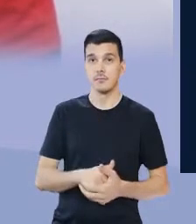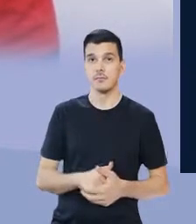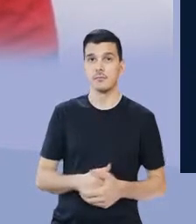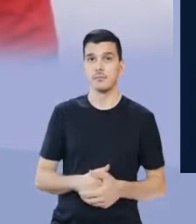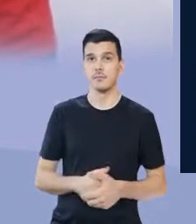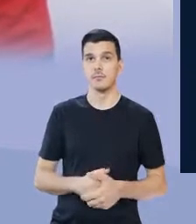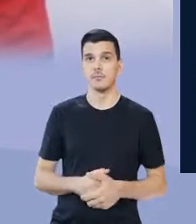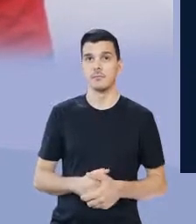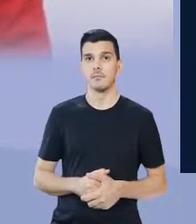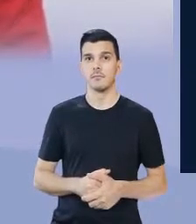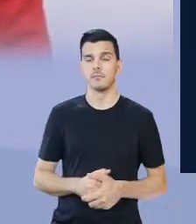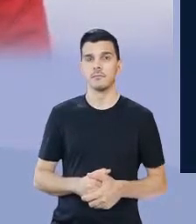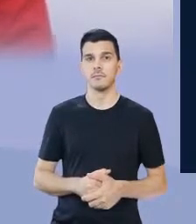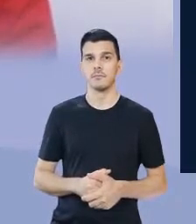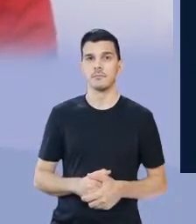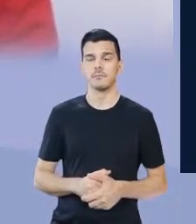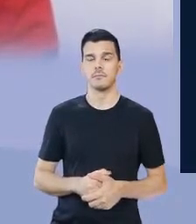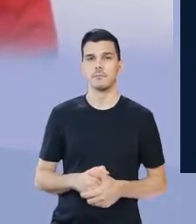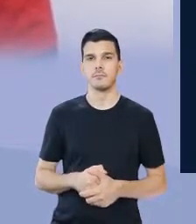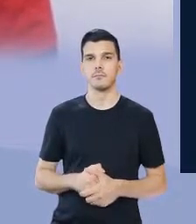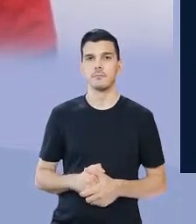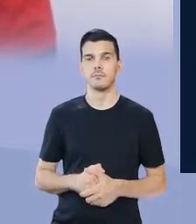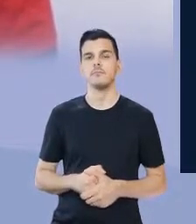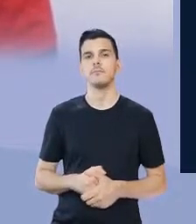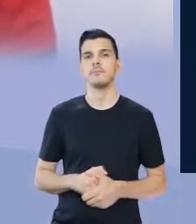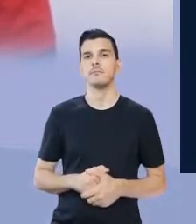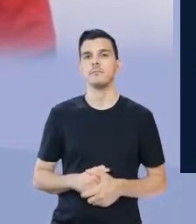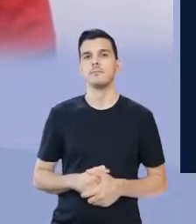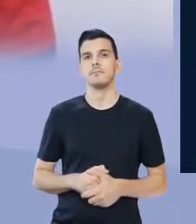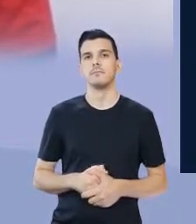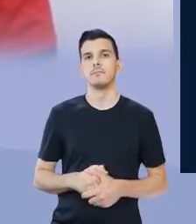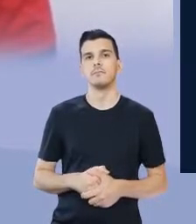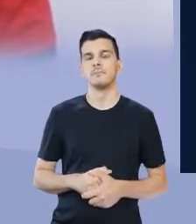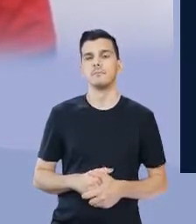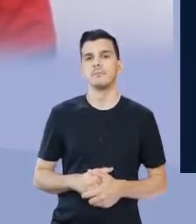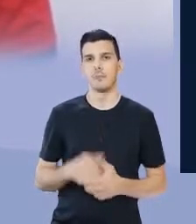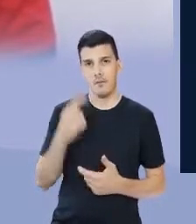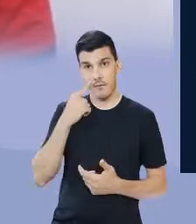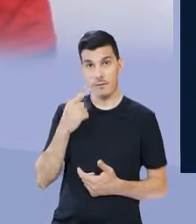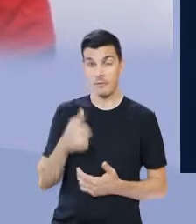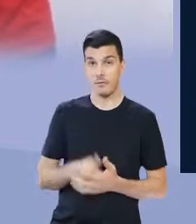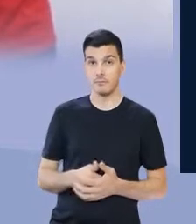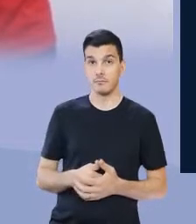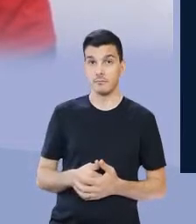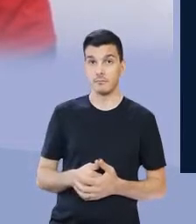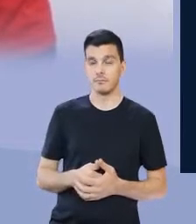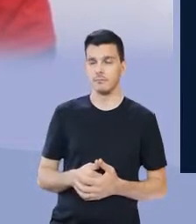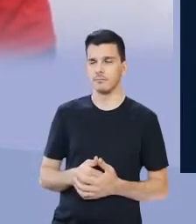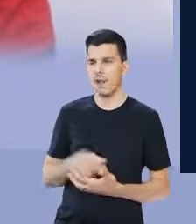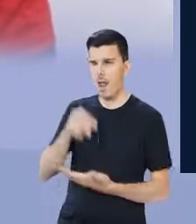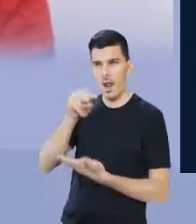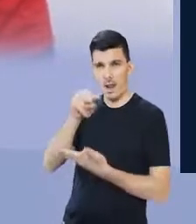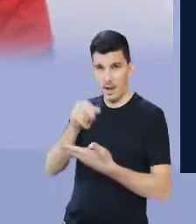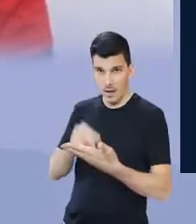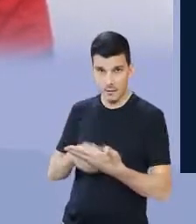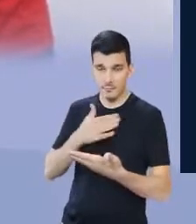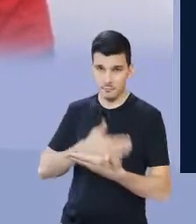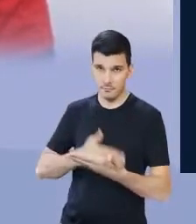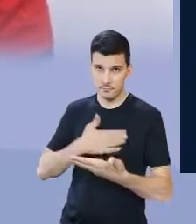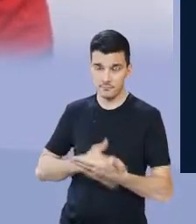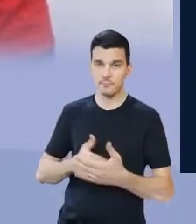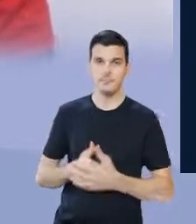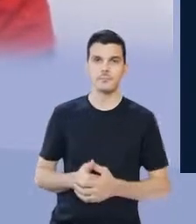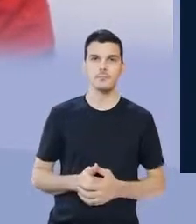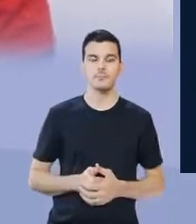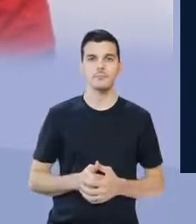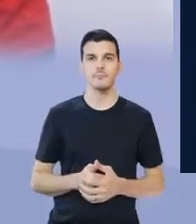inglês aí, ó. Que beleza. Então vamos olhar. As línguas têm um papel importante na comunicação entre pessoas de diferentes culturas? Com